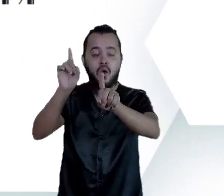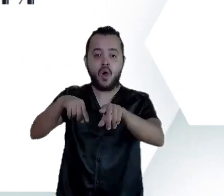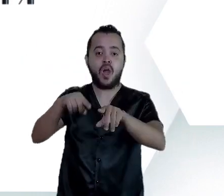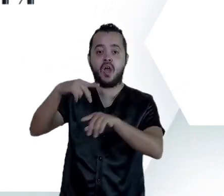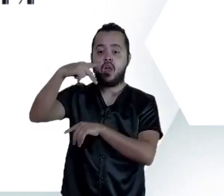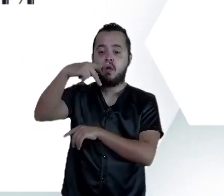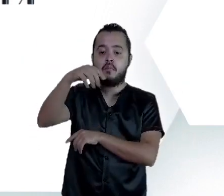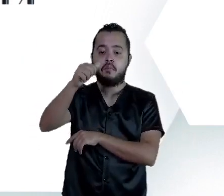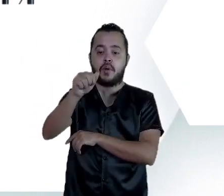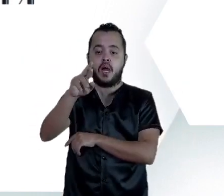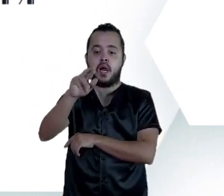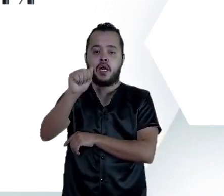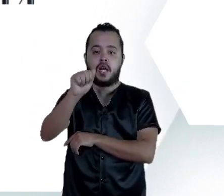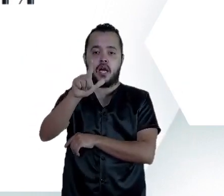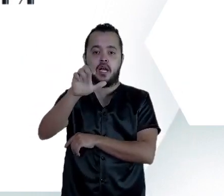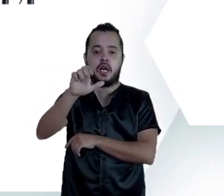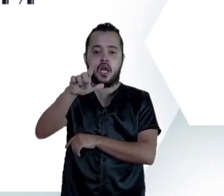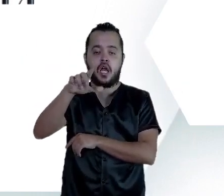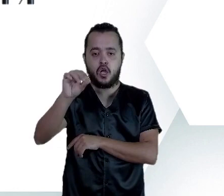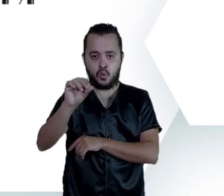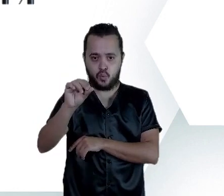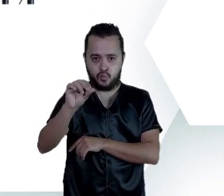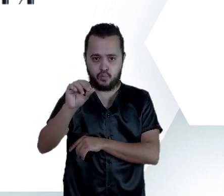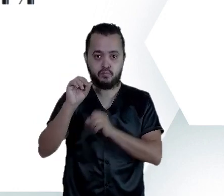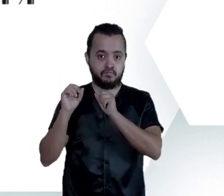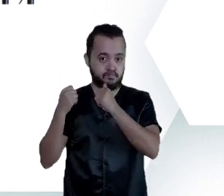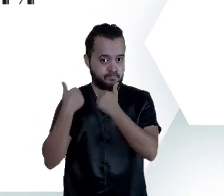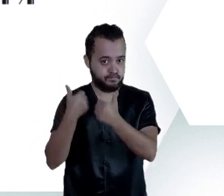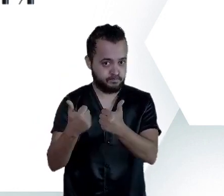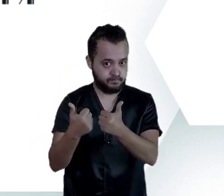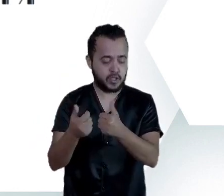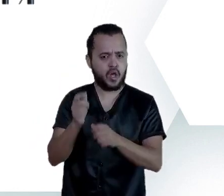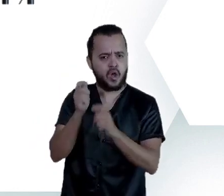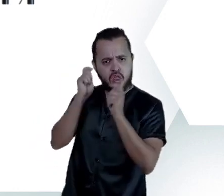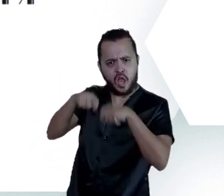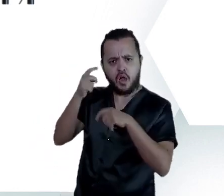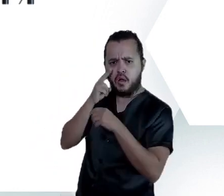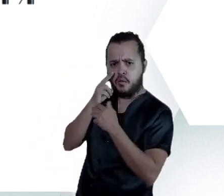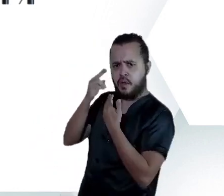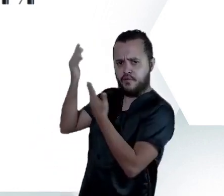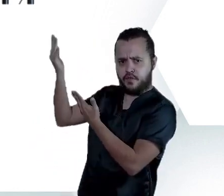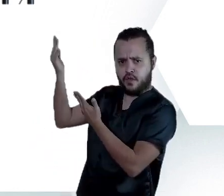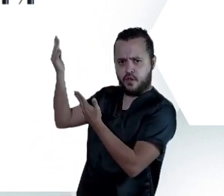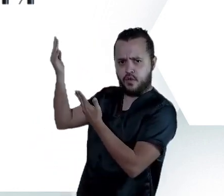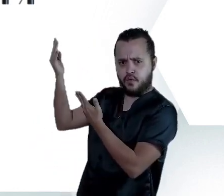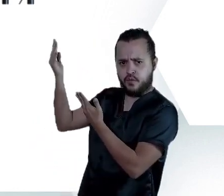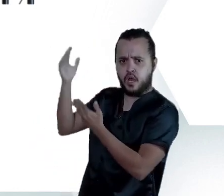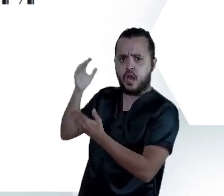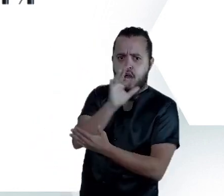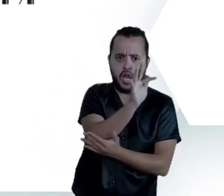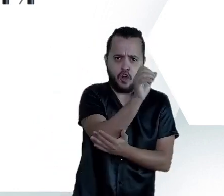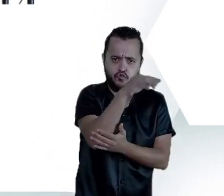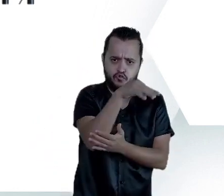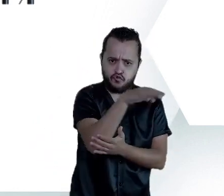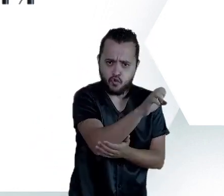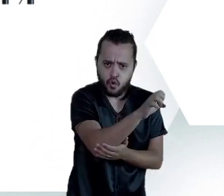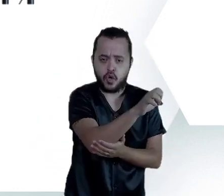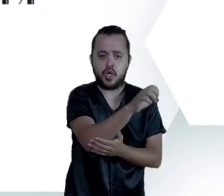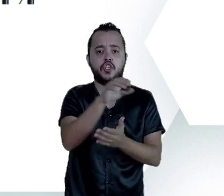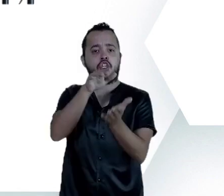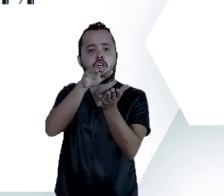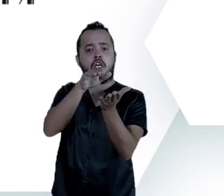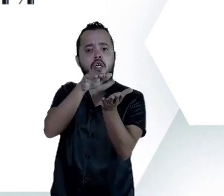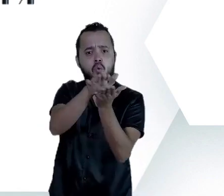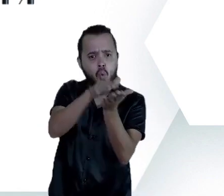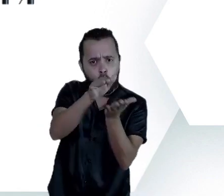finais interligadas, eu tenho um circuito em paralelo. Então, dá para você ver que a fonte geradora, com a minha carga, com